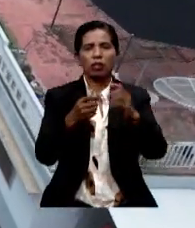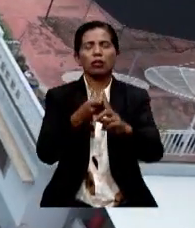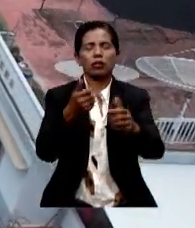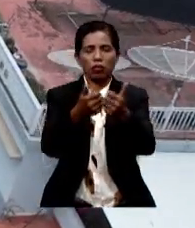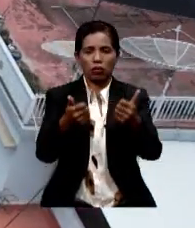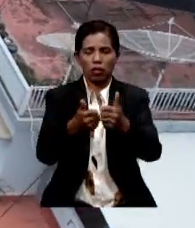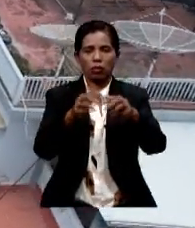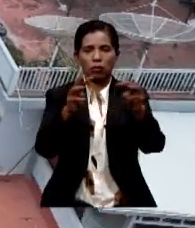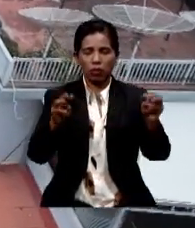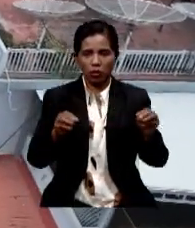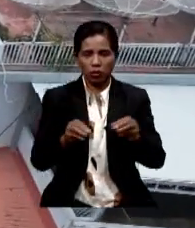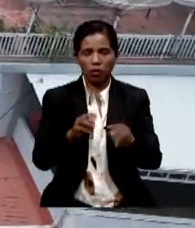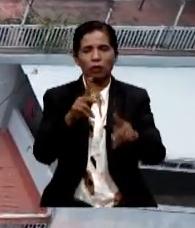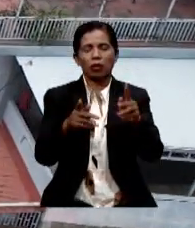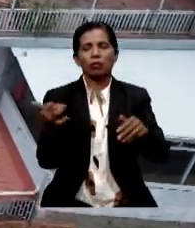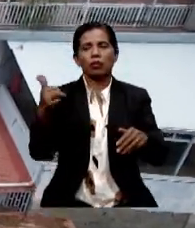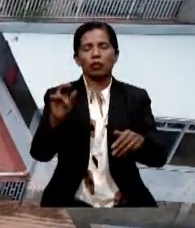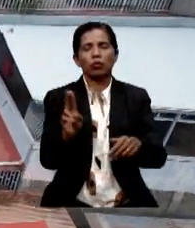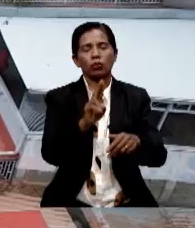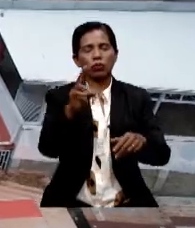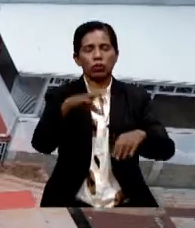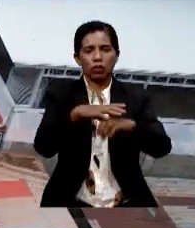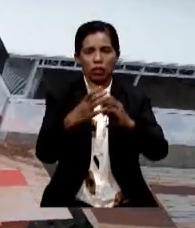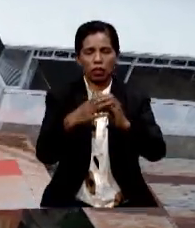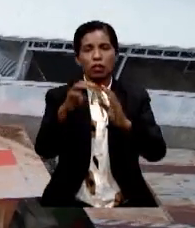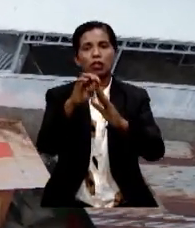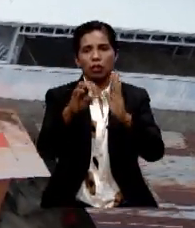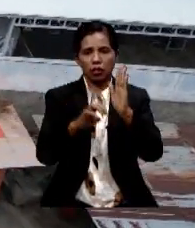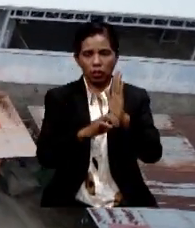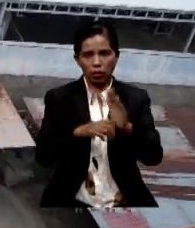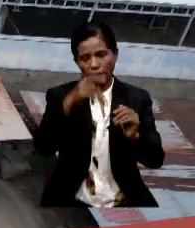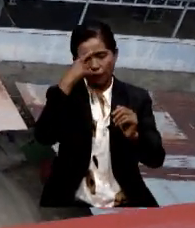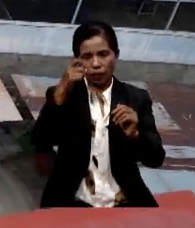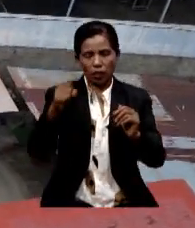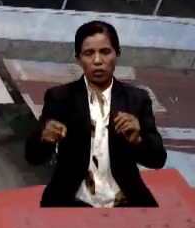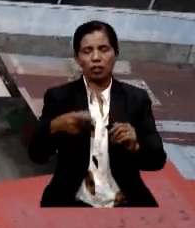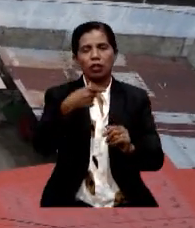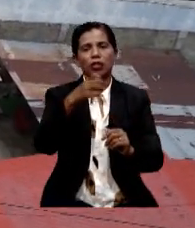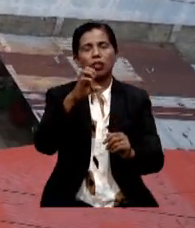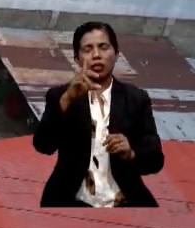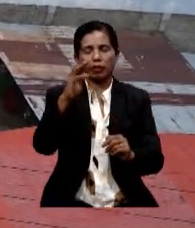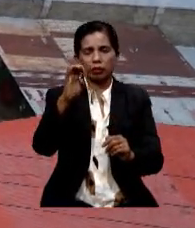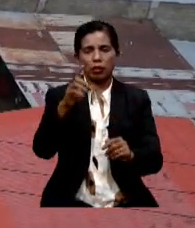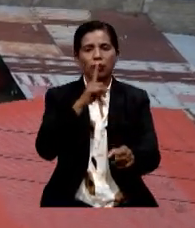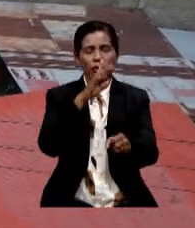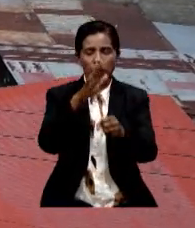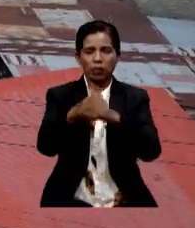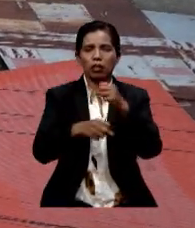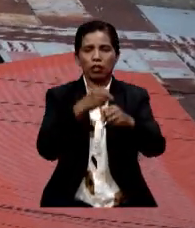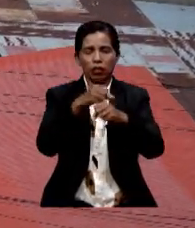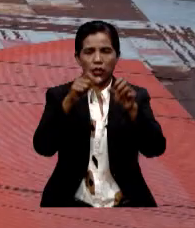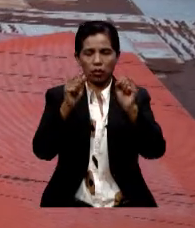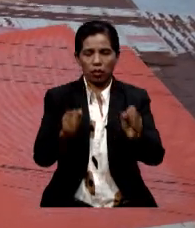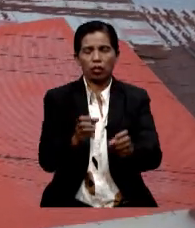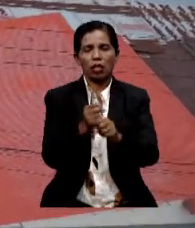autoridade do município Basiliadão Sira nebe ocupa reestado. Também né, Guilherminha Filomena promete tina né, se